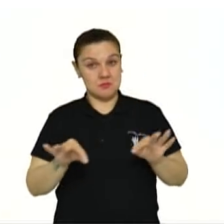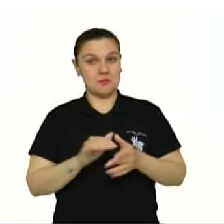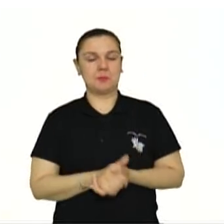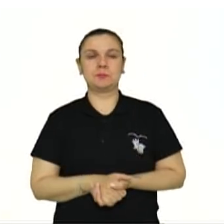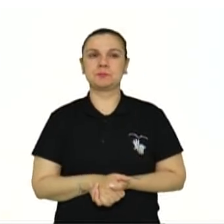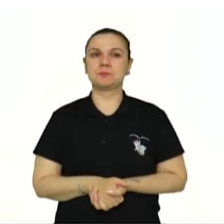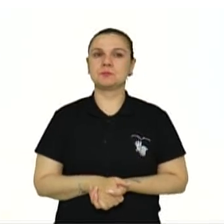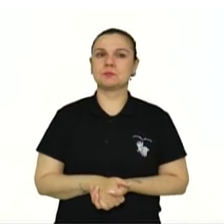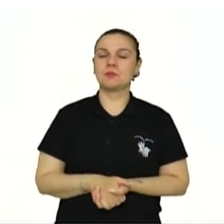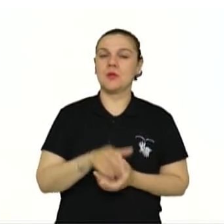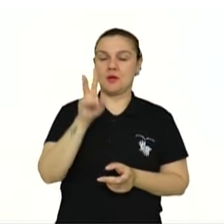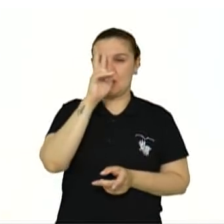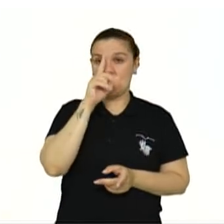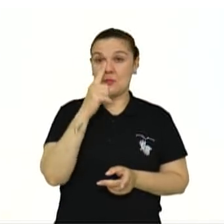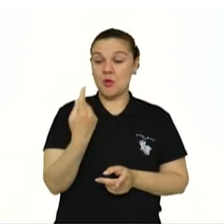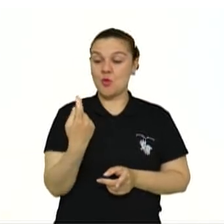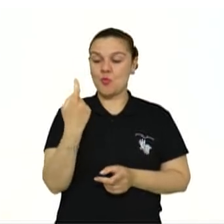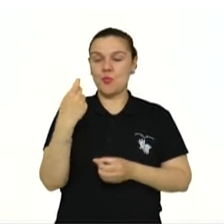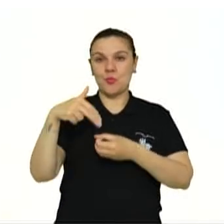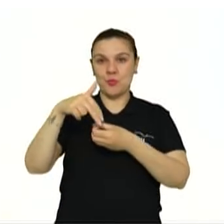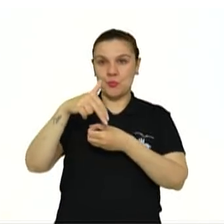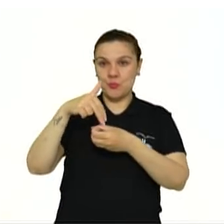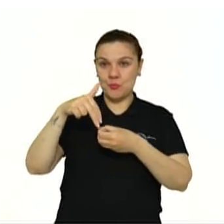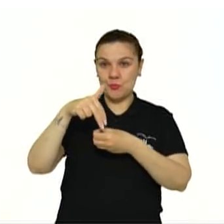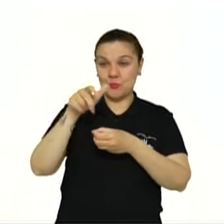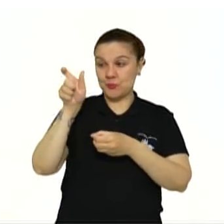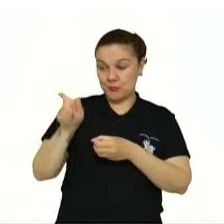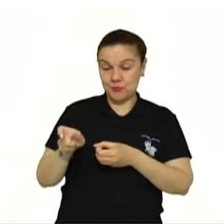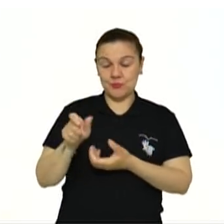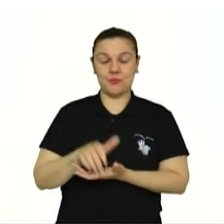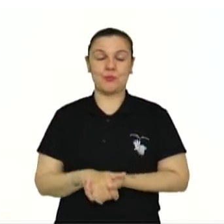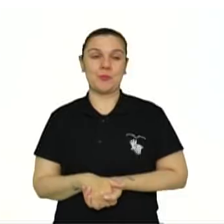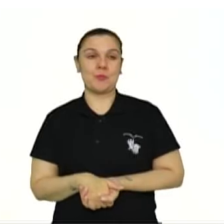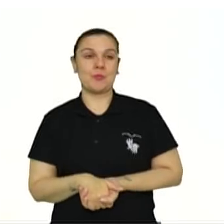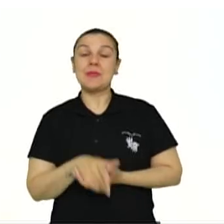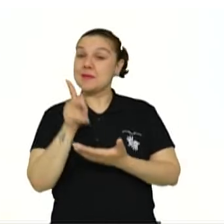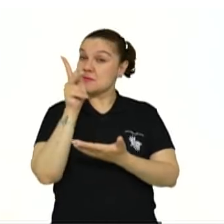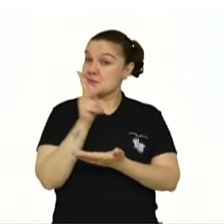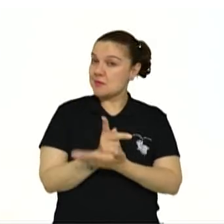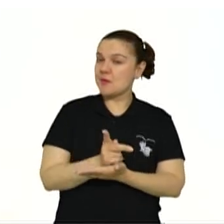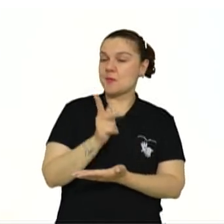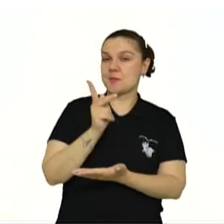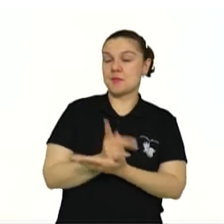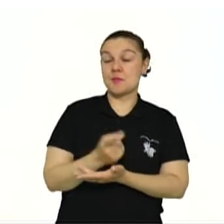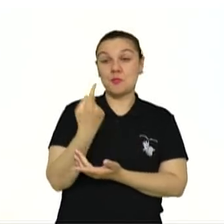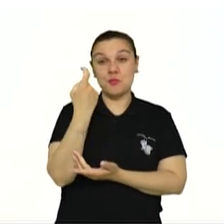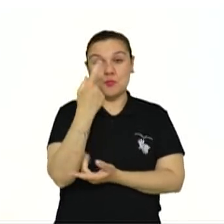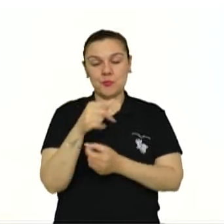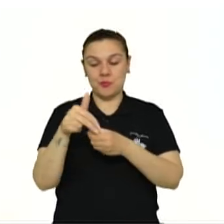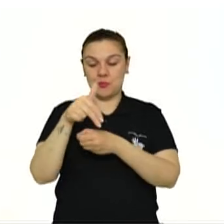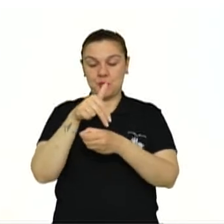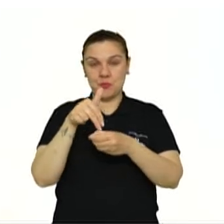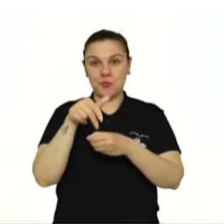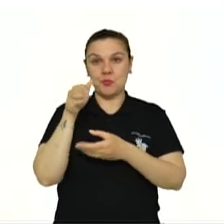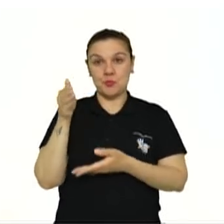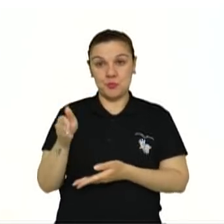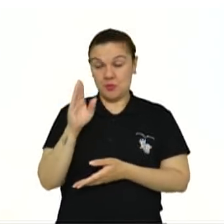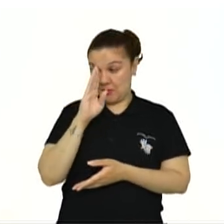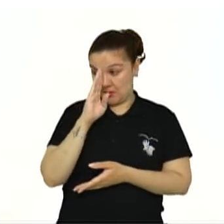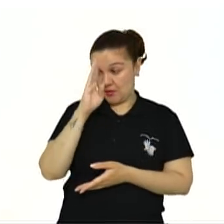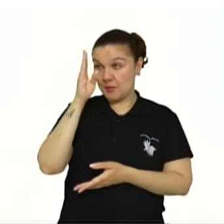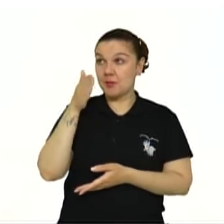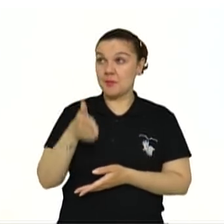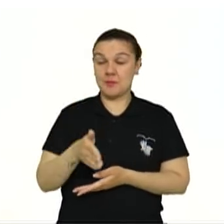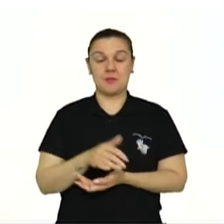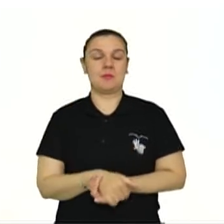retomando aqui, lembra que ele é formado por um único núcleo, né? Então, sempre que tivermos um único núcleo, um termo principal ali que